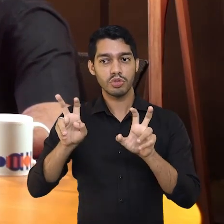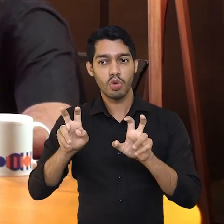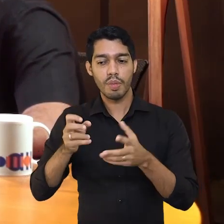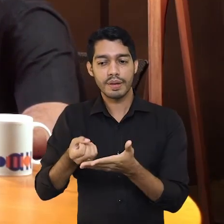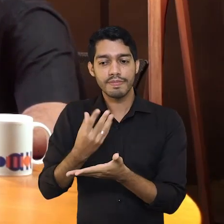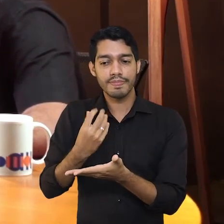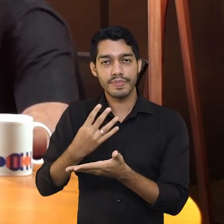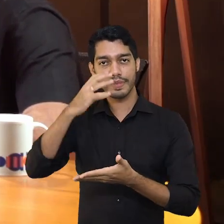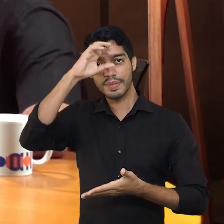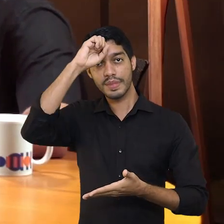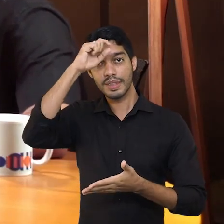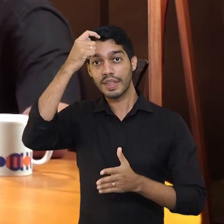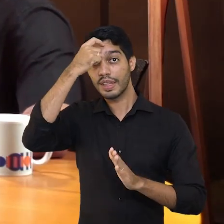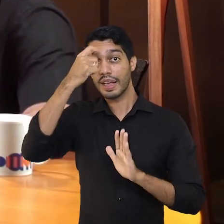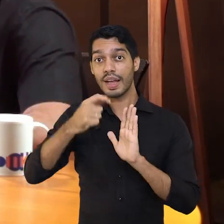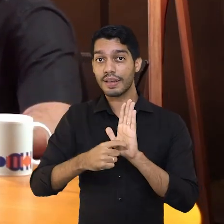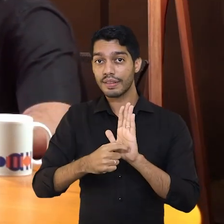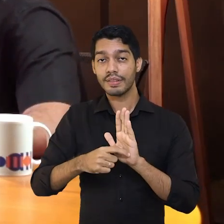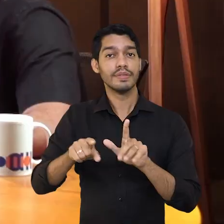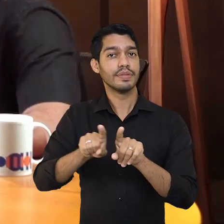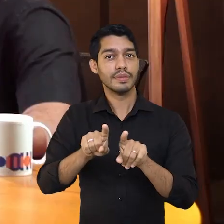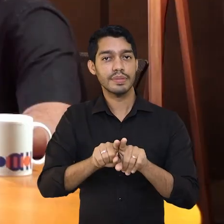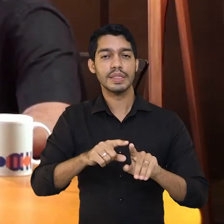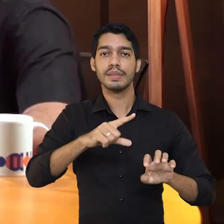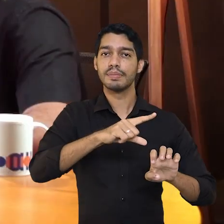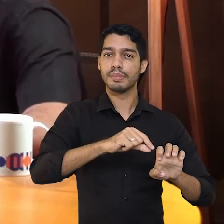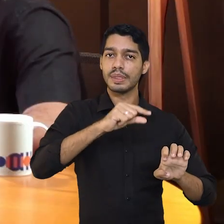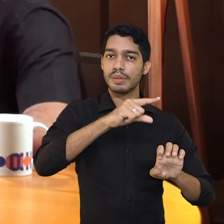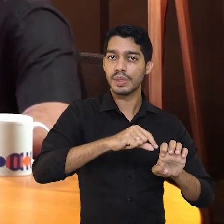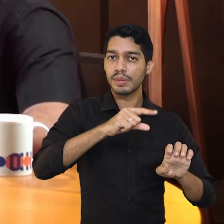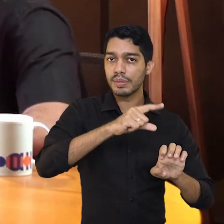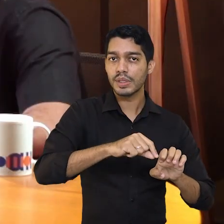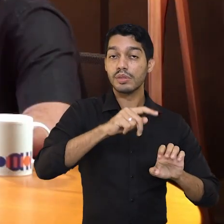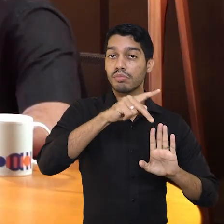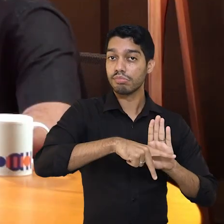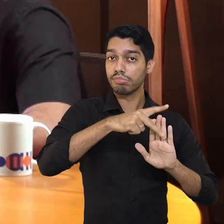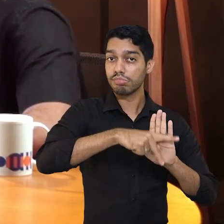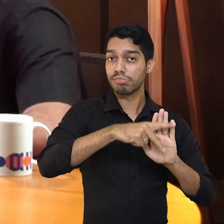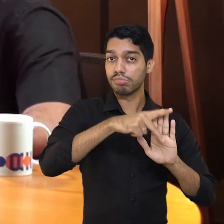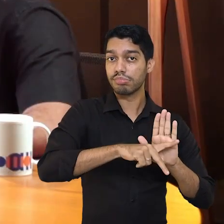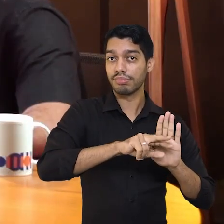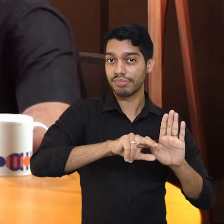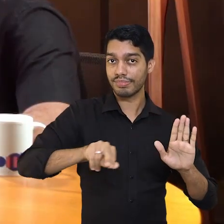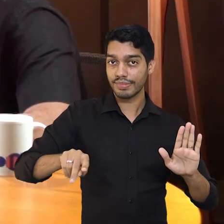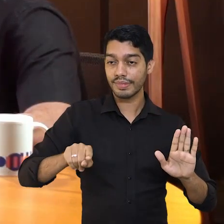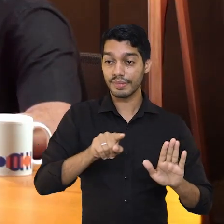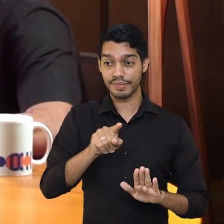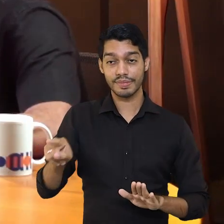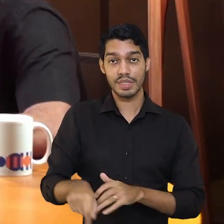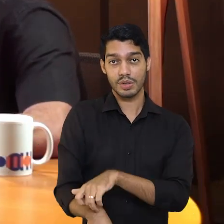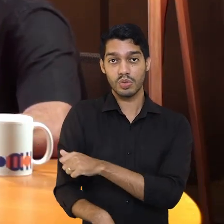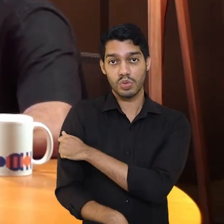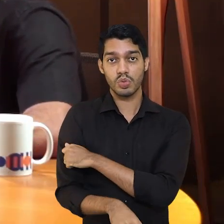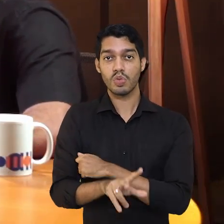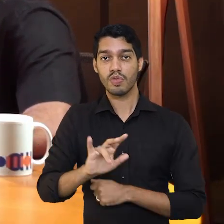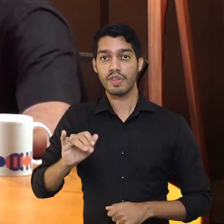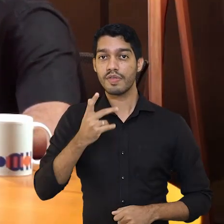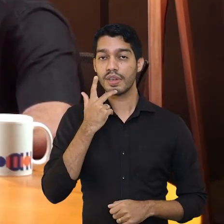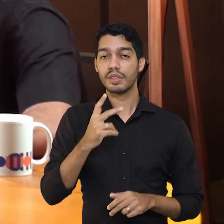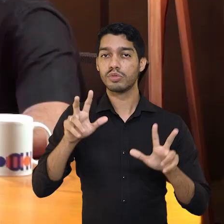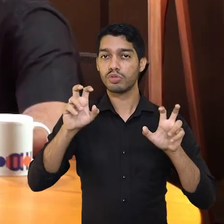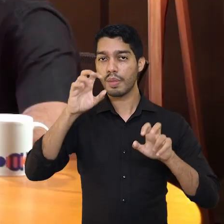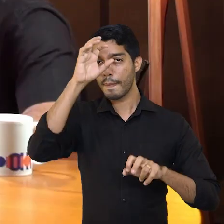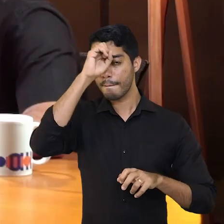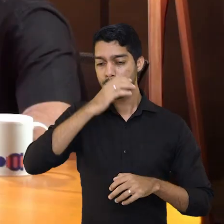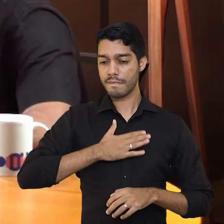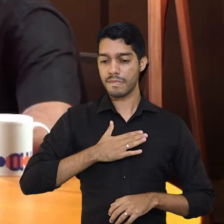até currículo em letramento de IA, passando também por projetos envolvendo empreendedorismo, passando por projetos em que esses